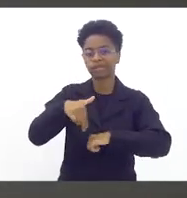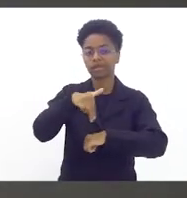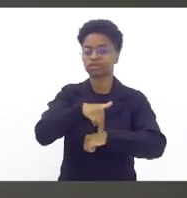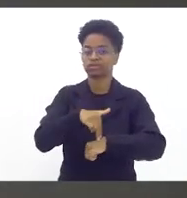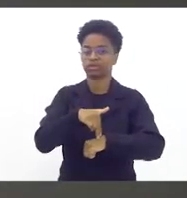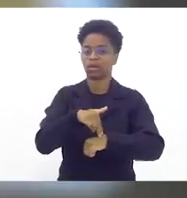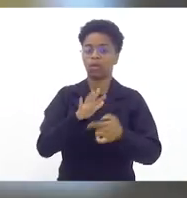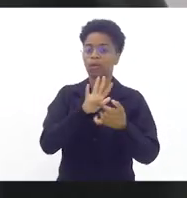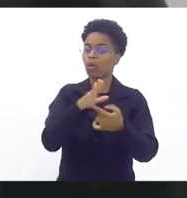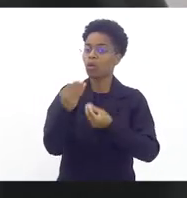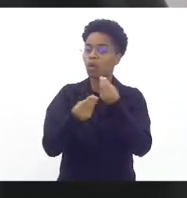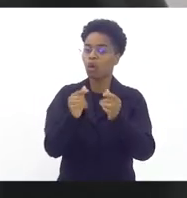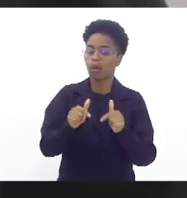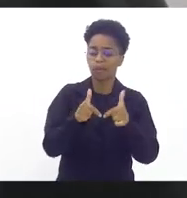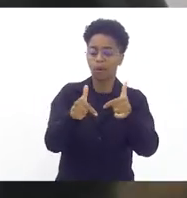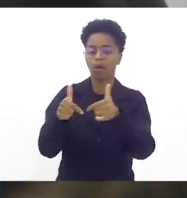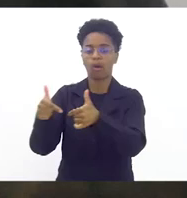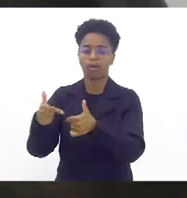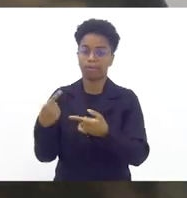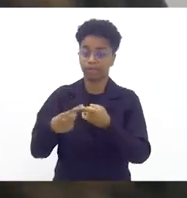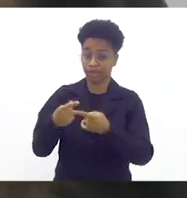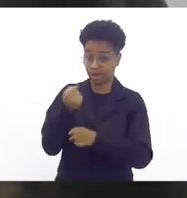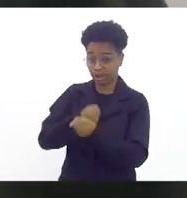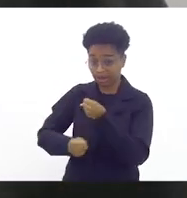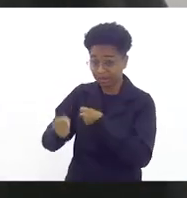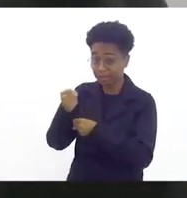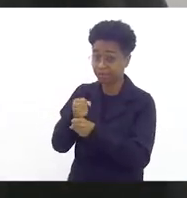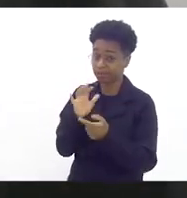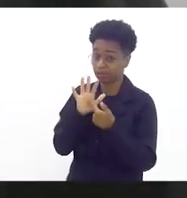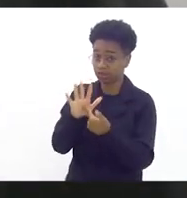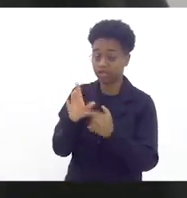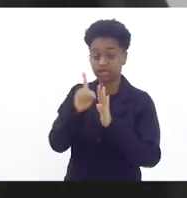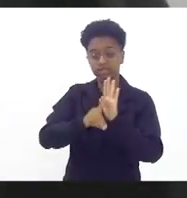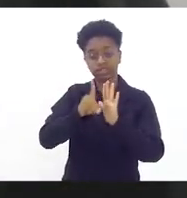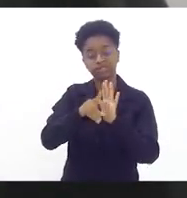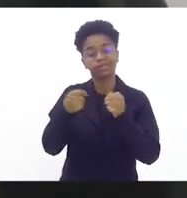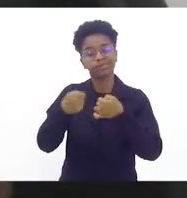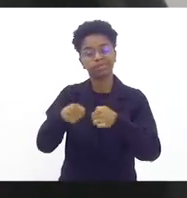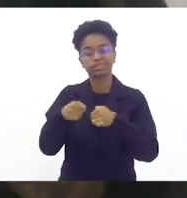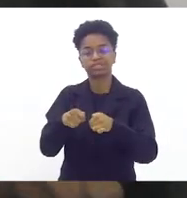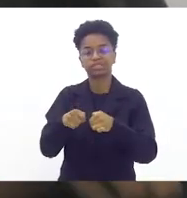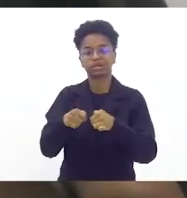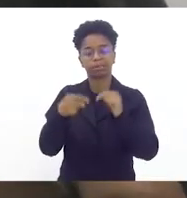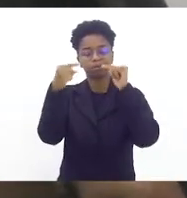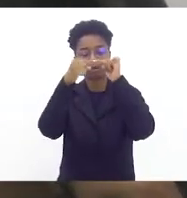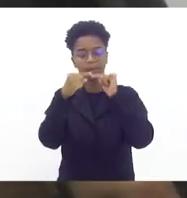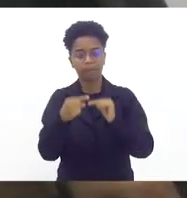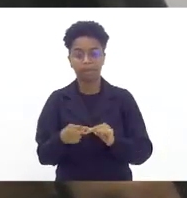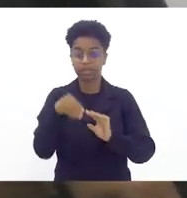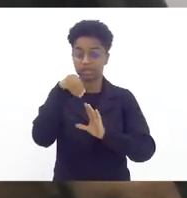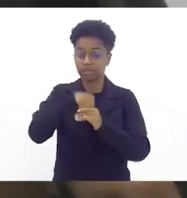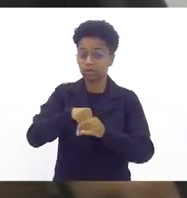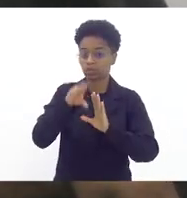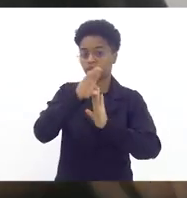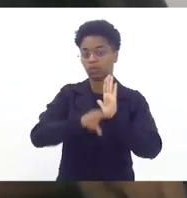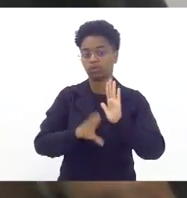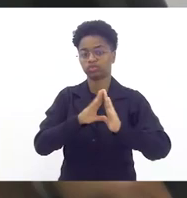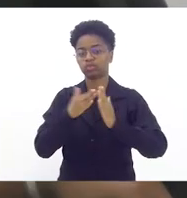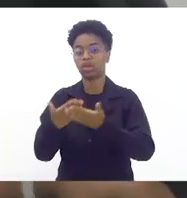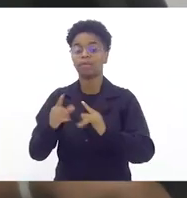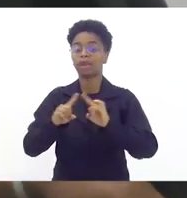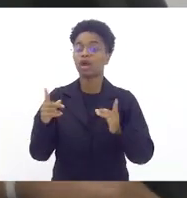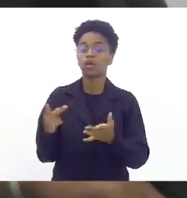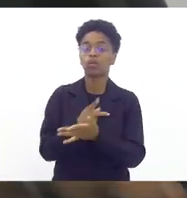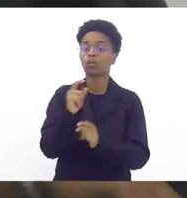de implementação que diz que, no ano passado, as diretrizes teriam que estar dentro dos currículos escolares, e o que